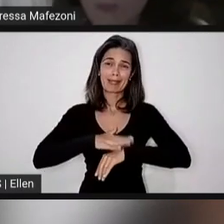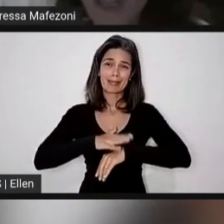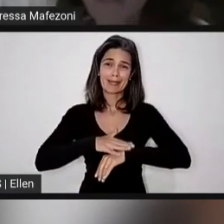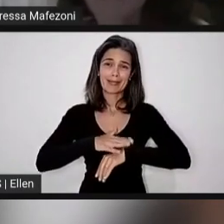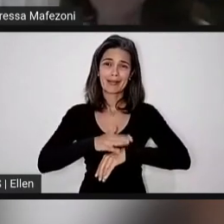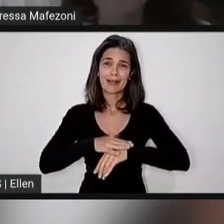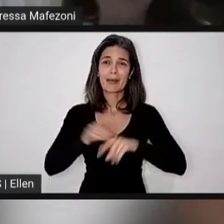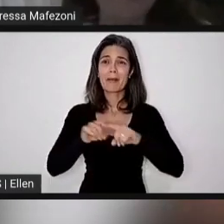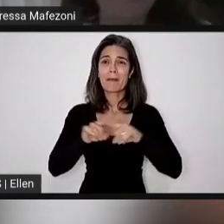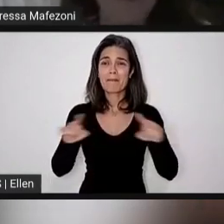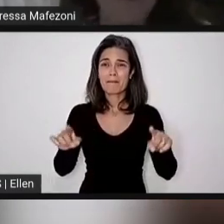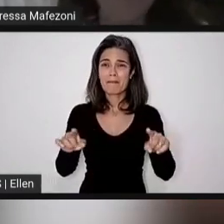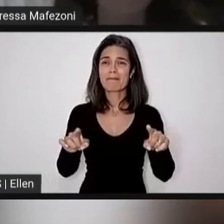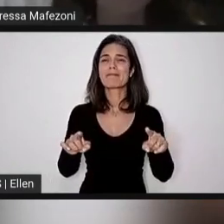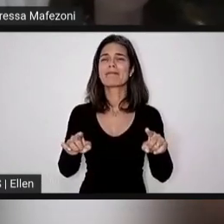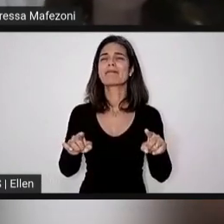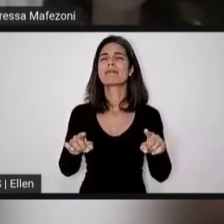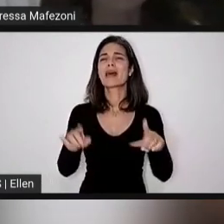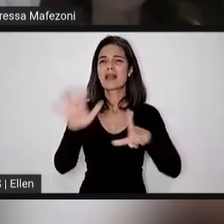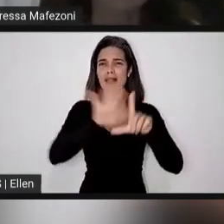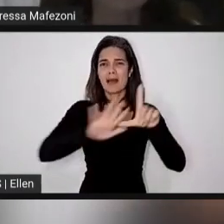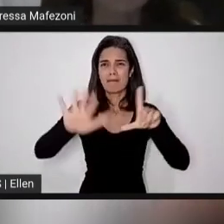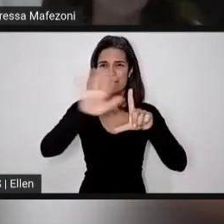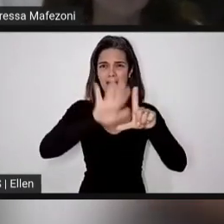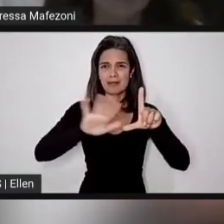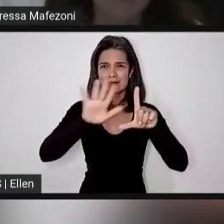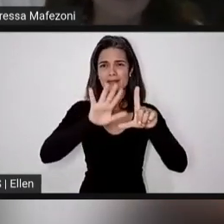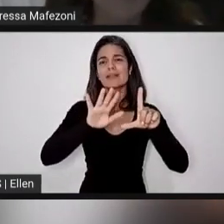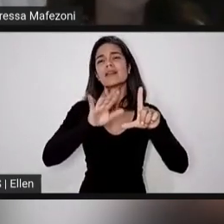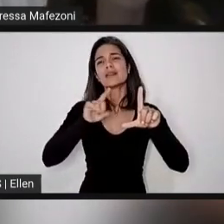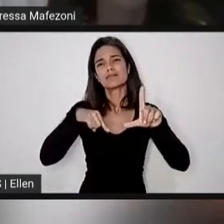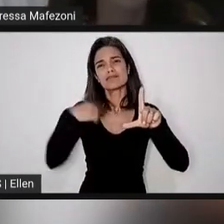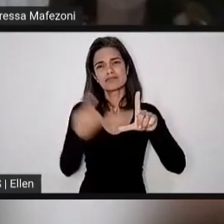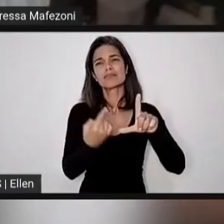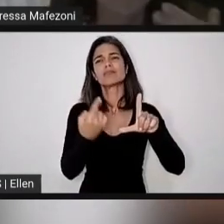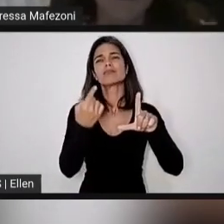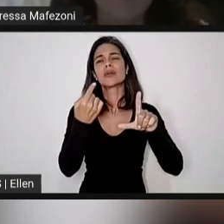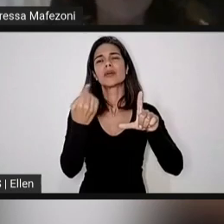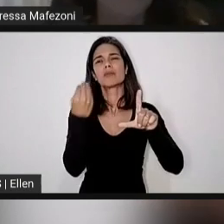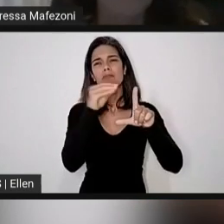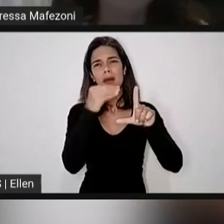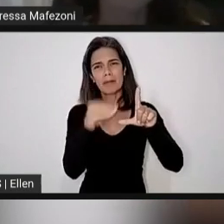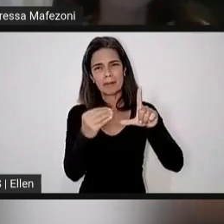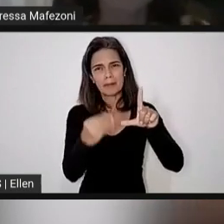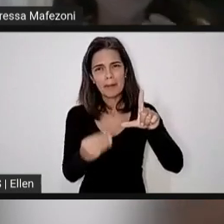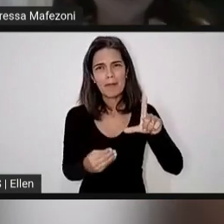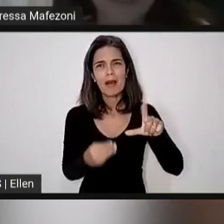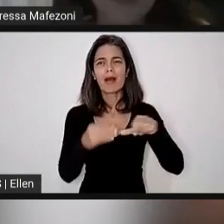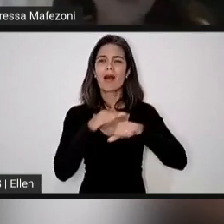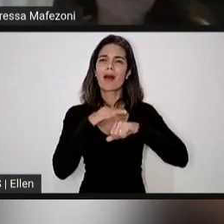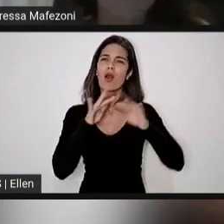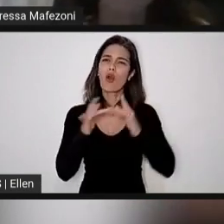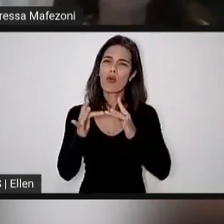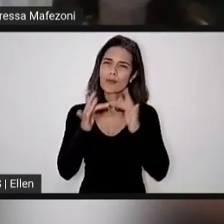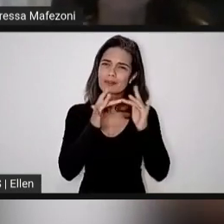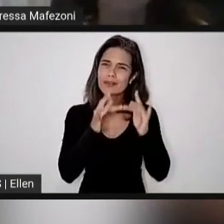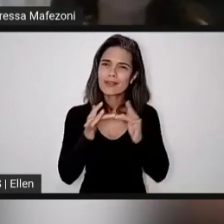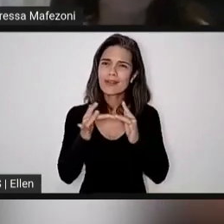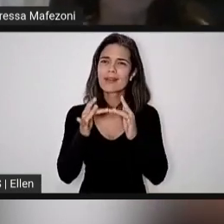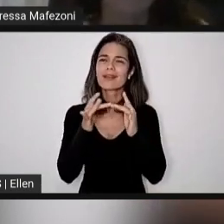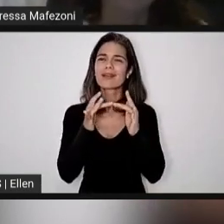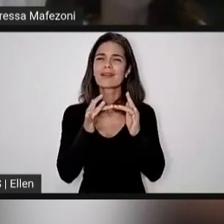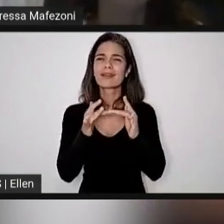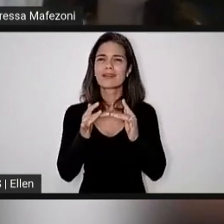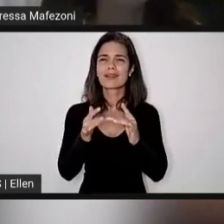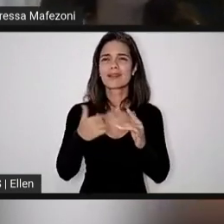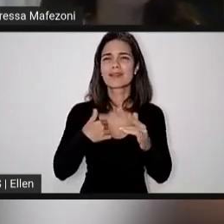comunicar via plataforma, né? Vamos nos comunicar nas atividades do curso, com as leituras, e eu tenho certeza